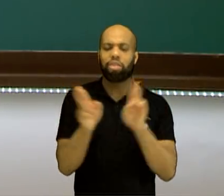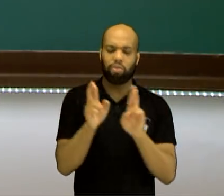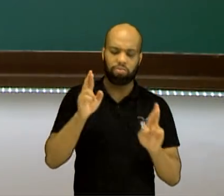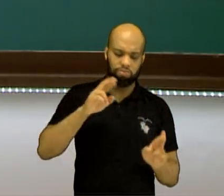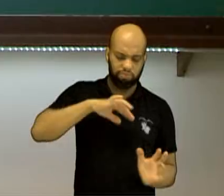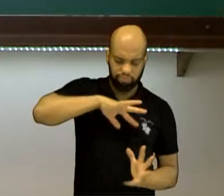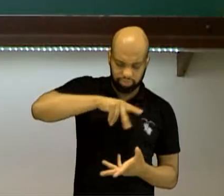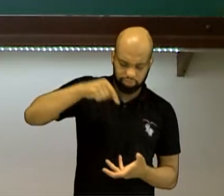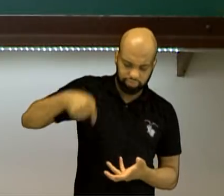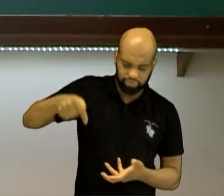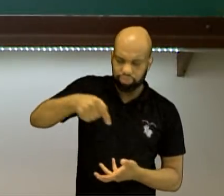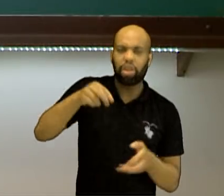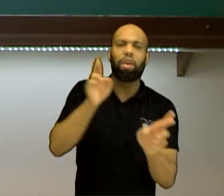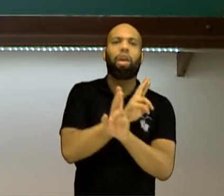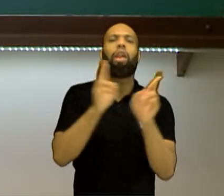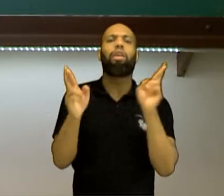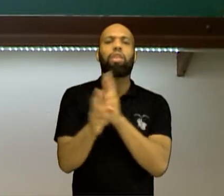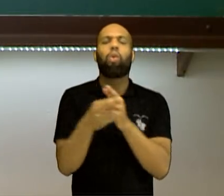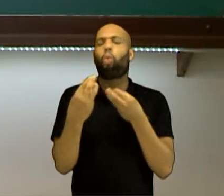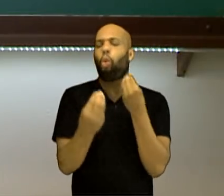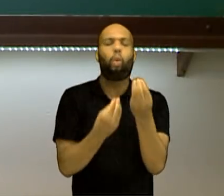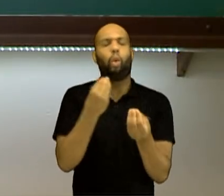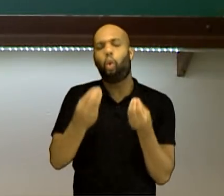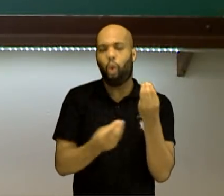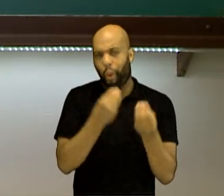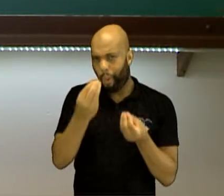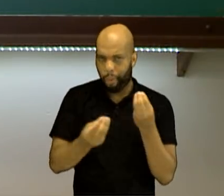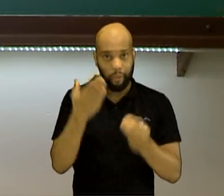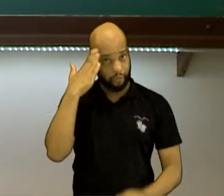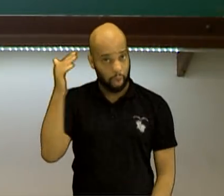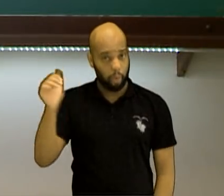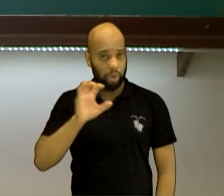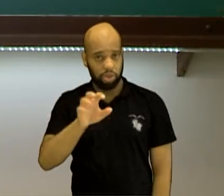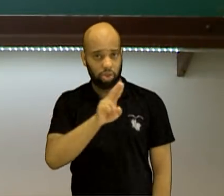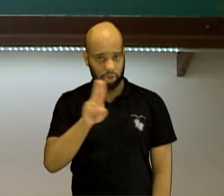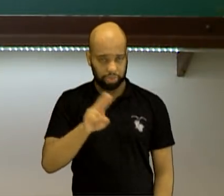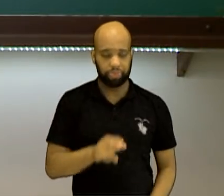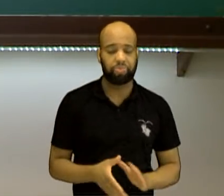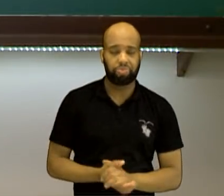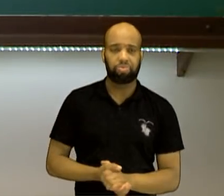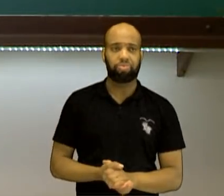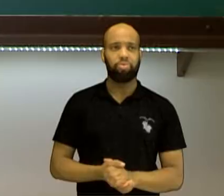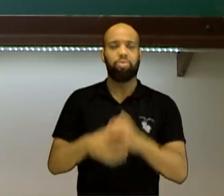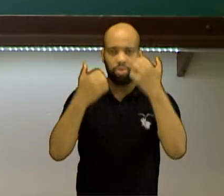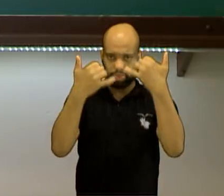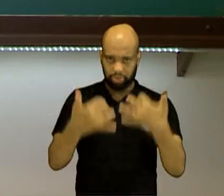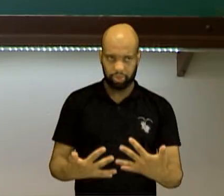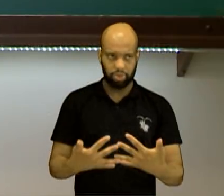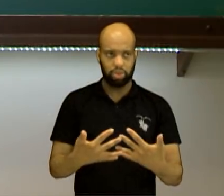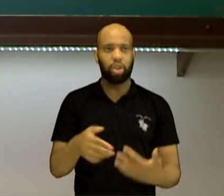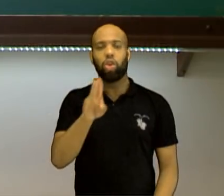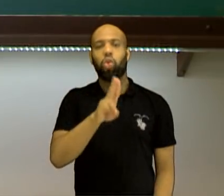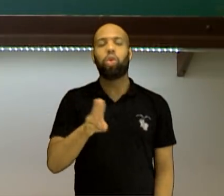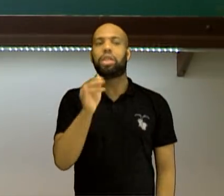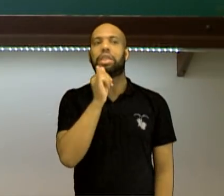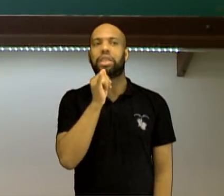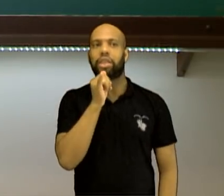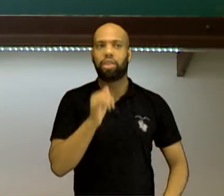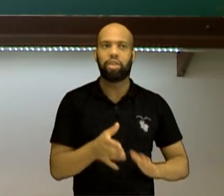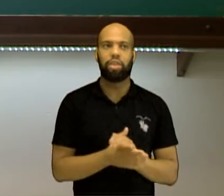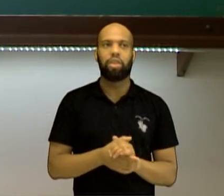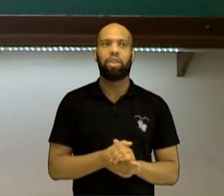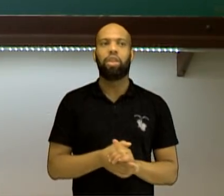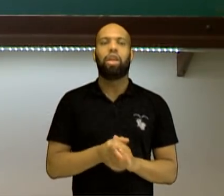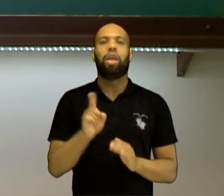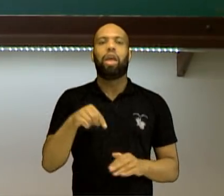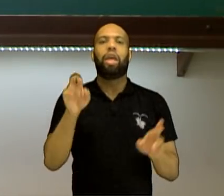essas relações internacionais, né, tão faladas aí hoje em dia, né? Eu vou explicar para vocês usando um exemplo de uma